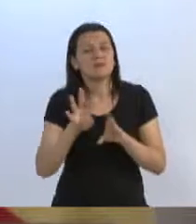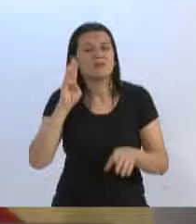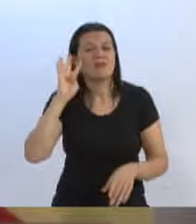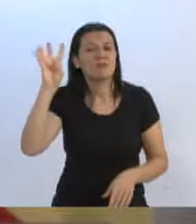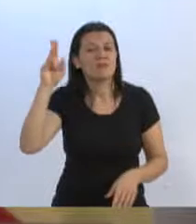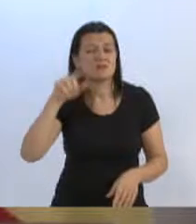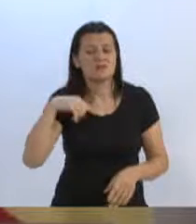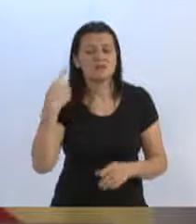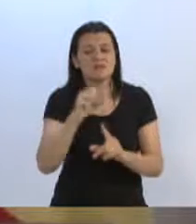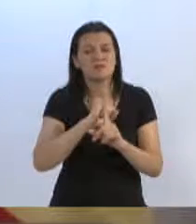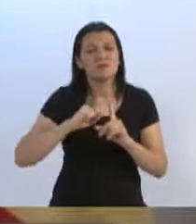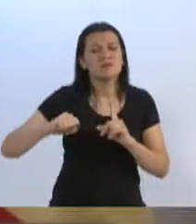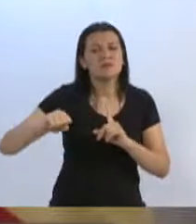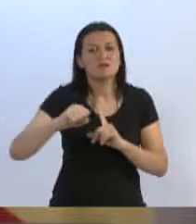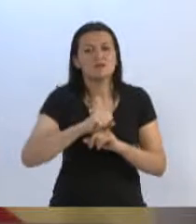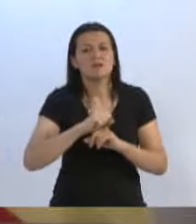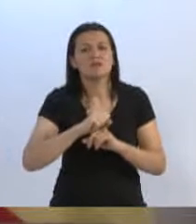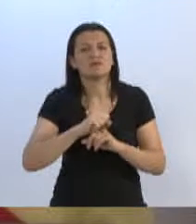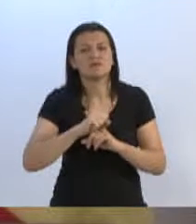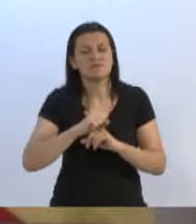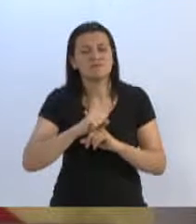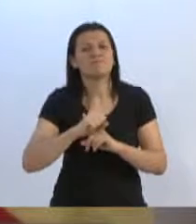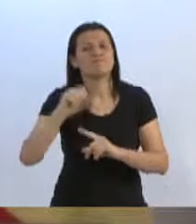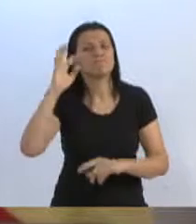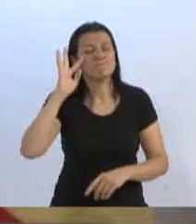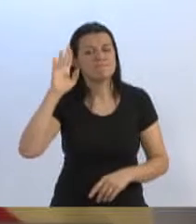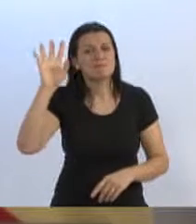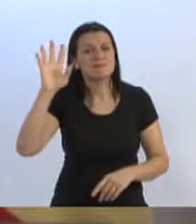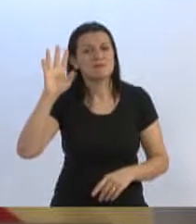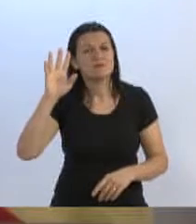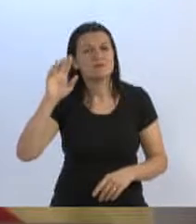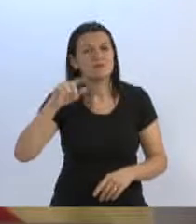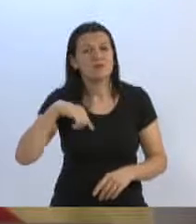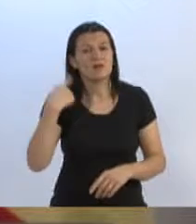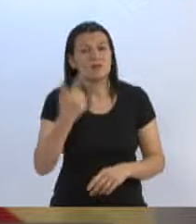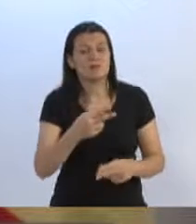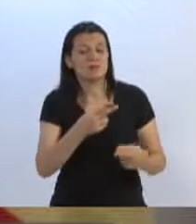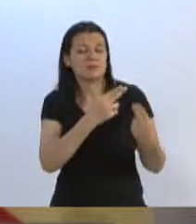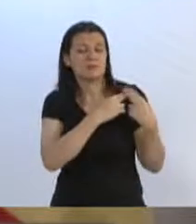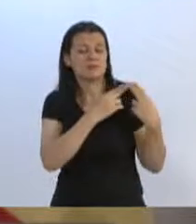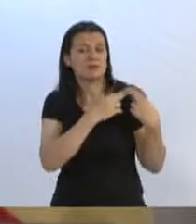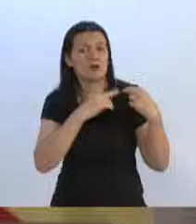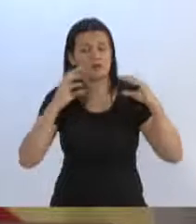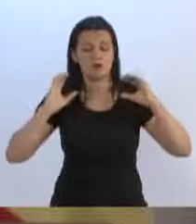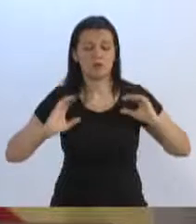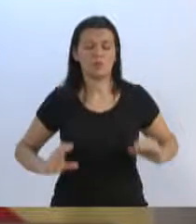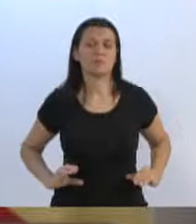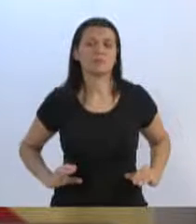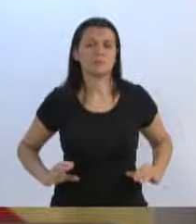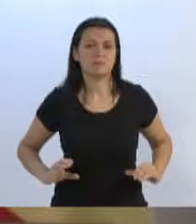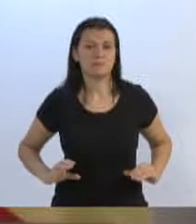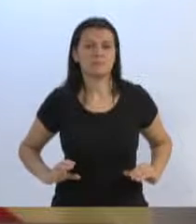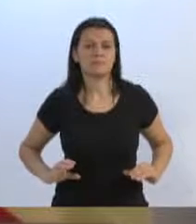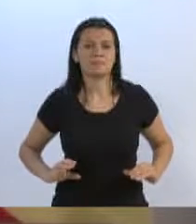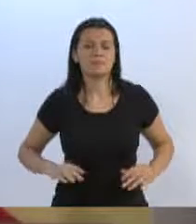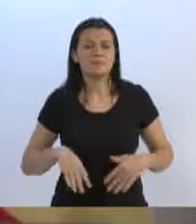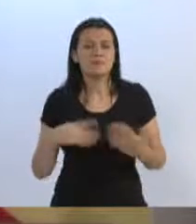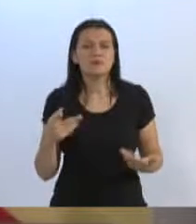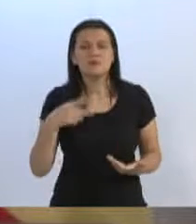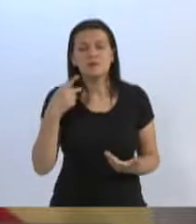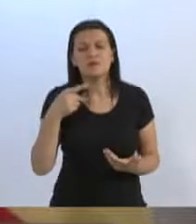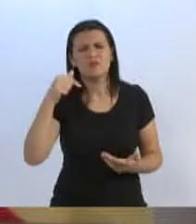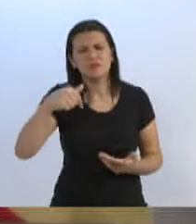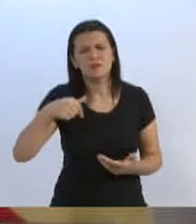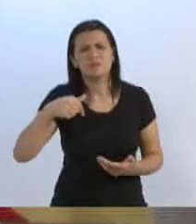enquanto sociedade, por isso digo no plural, refletirmos os nossos atos, as nossas posturas e as nossas mudanças de comportamento. Então queria falar aqui